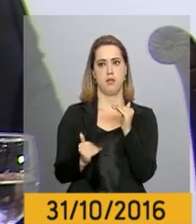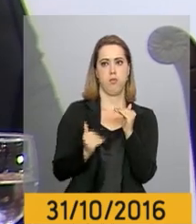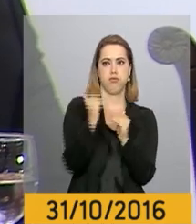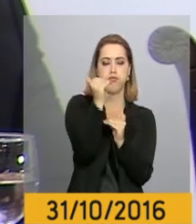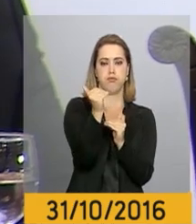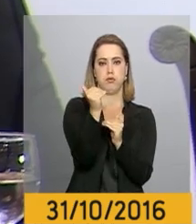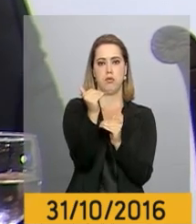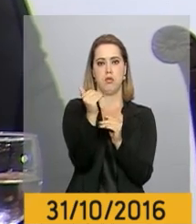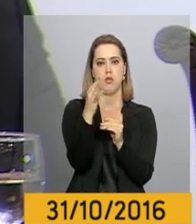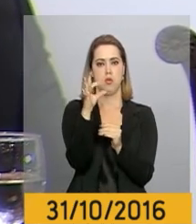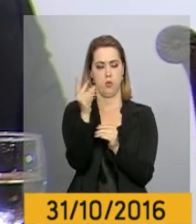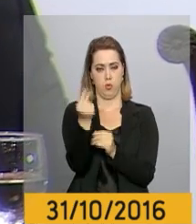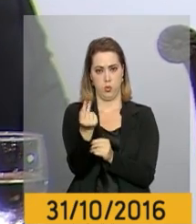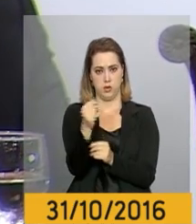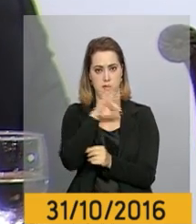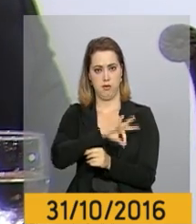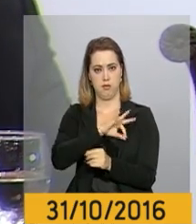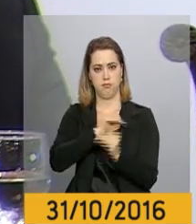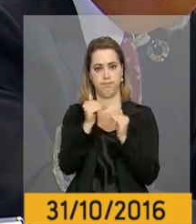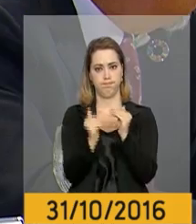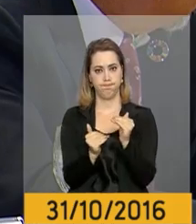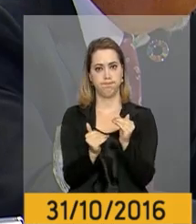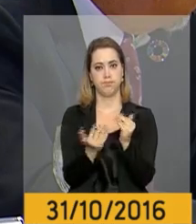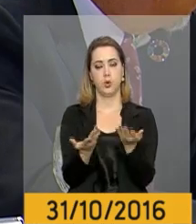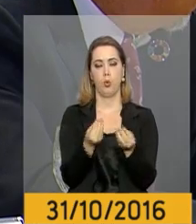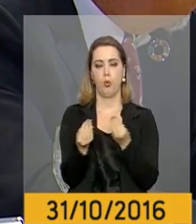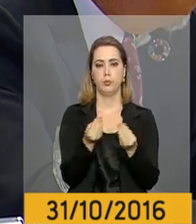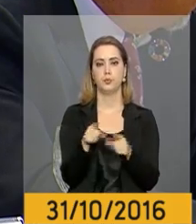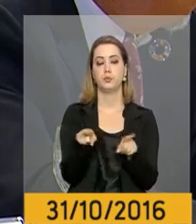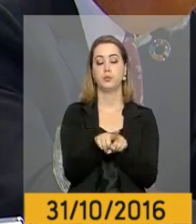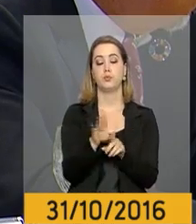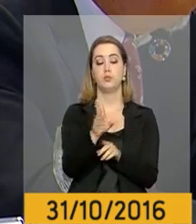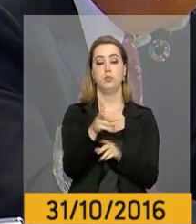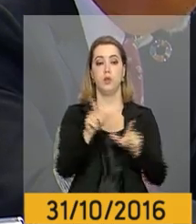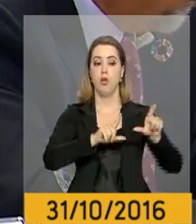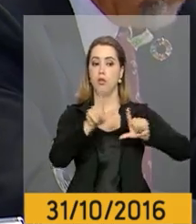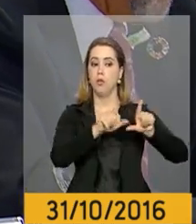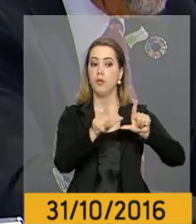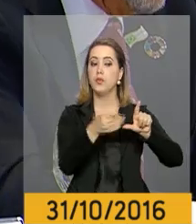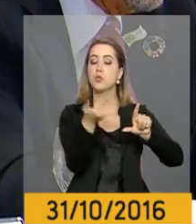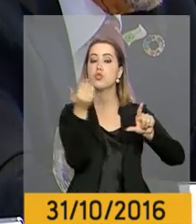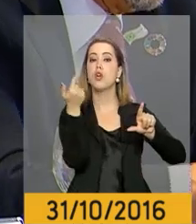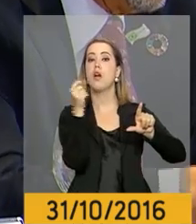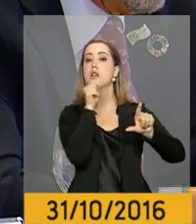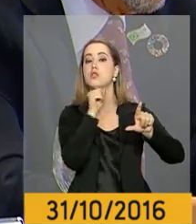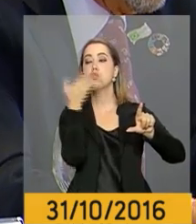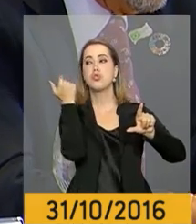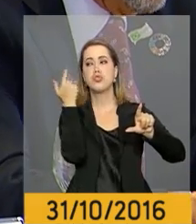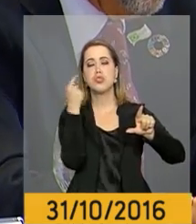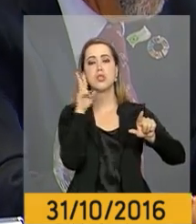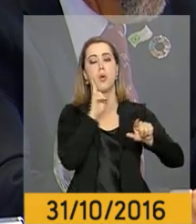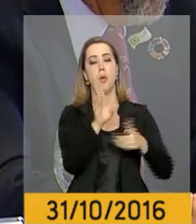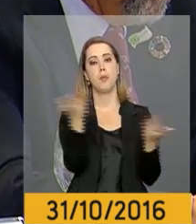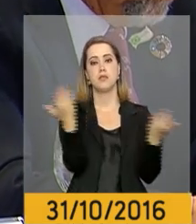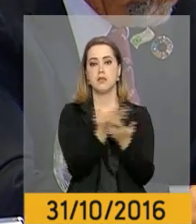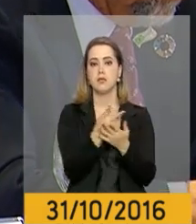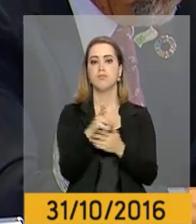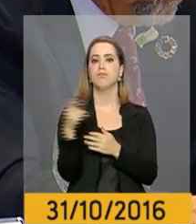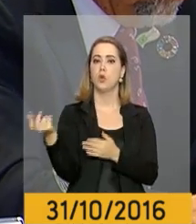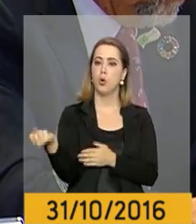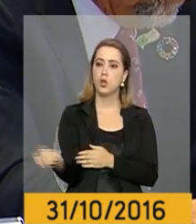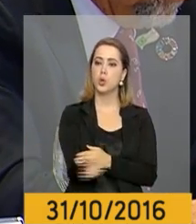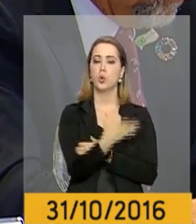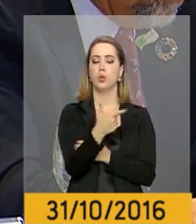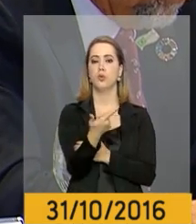interessante porque embora referindo-se a muitos anos passados ele se torna atual a cada determinado instante nos vários